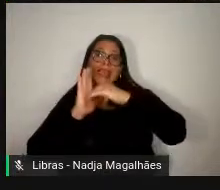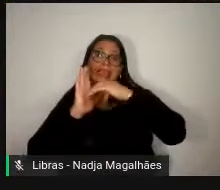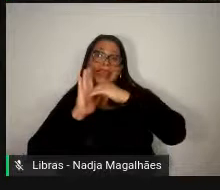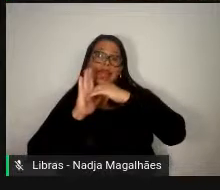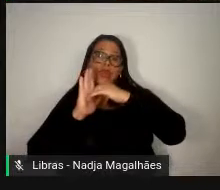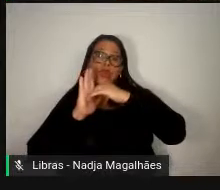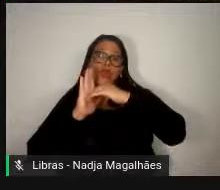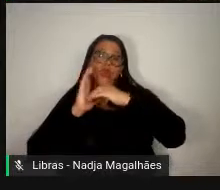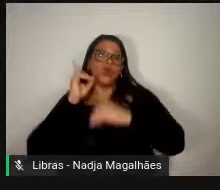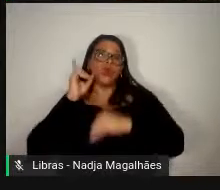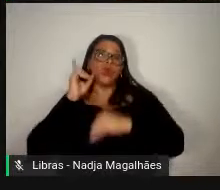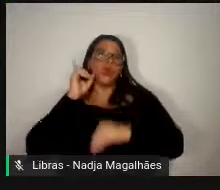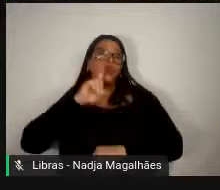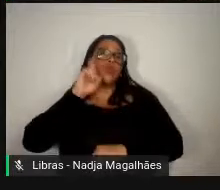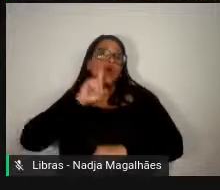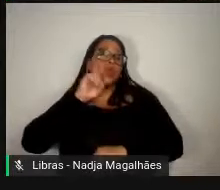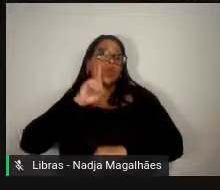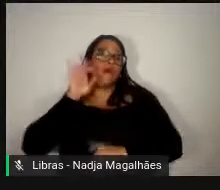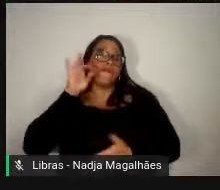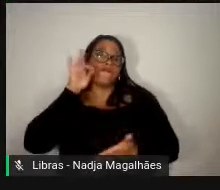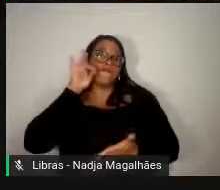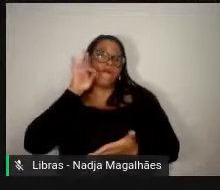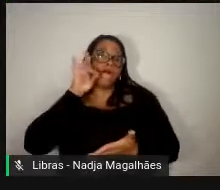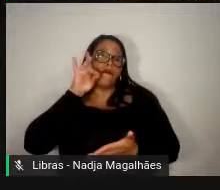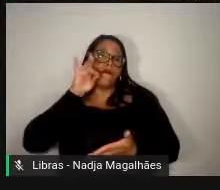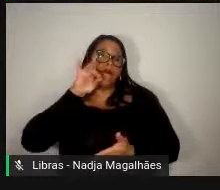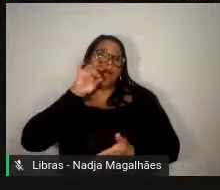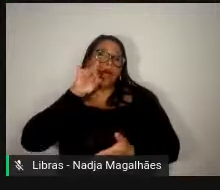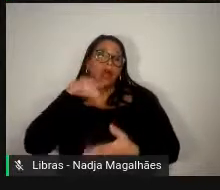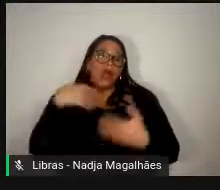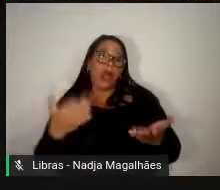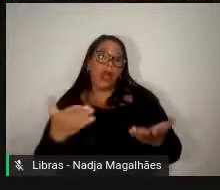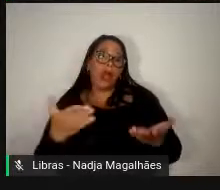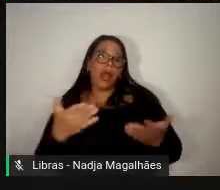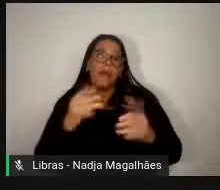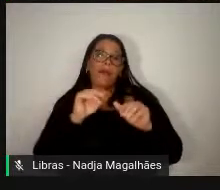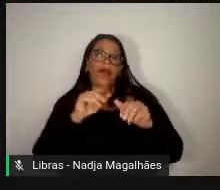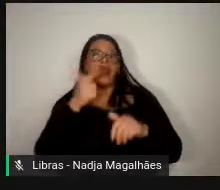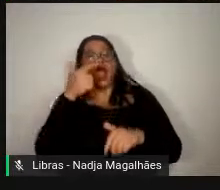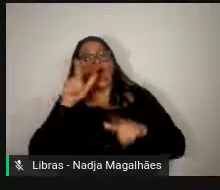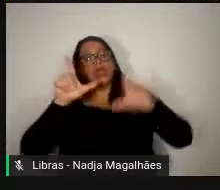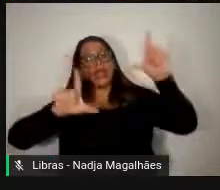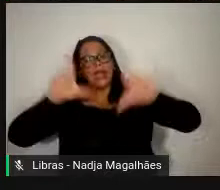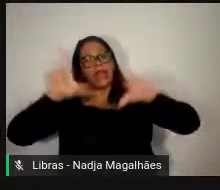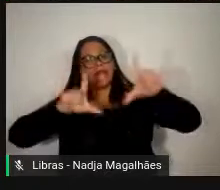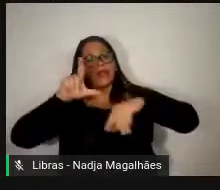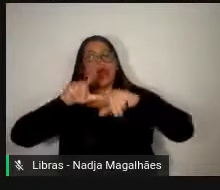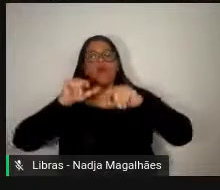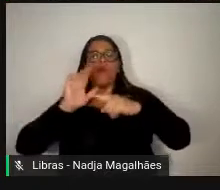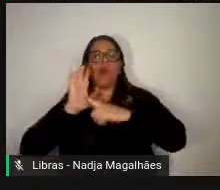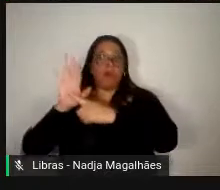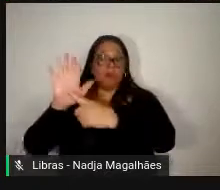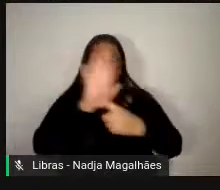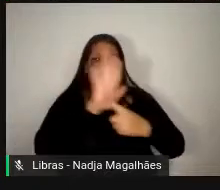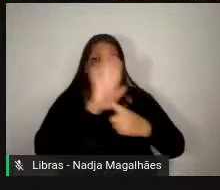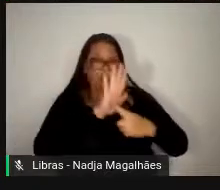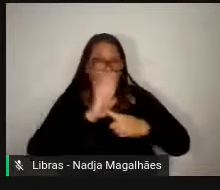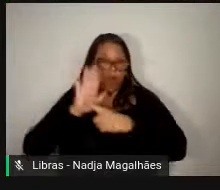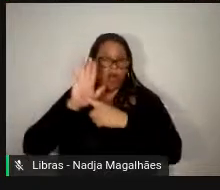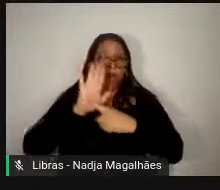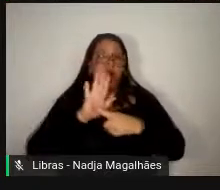a ressalva que não é o sinal oficial, é o sinal da CSPAN, a Câmara dos Deputados